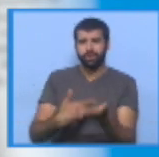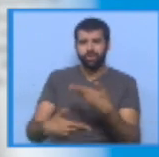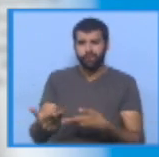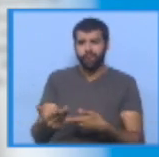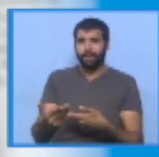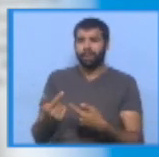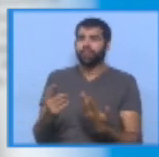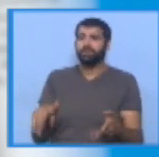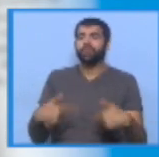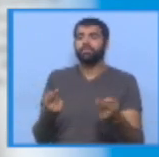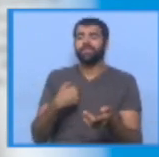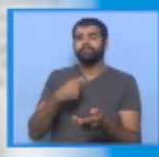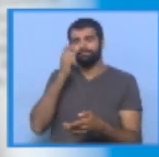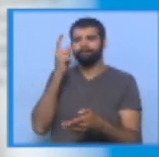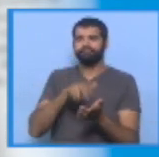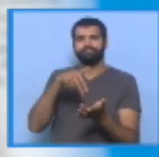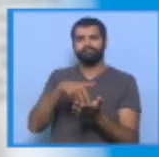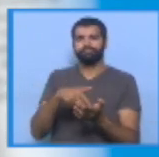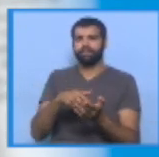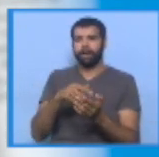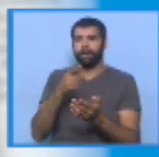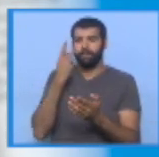Ser-te-á retribuído na ressurreição dos justos.